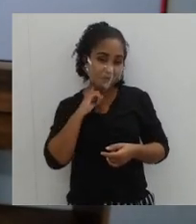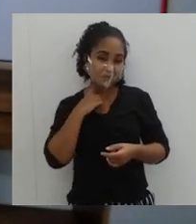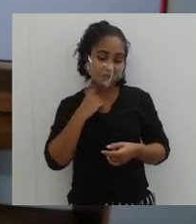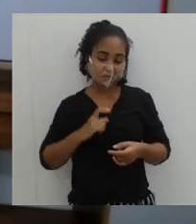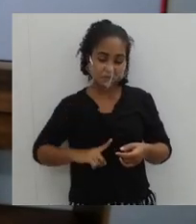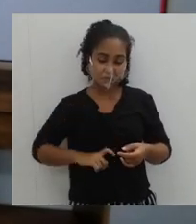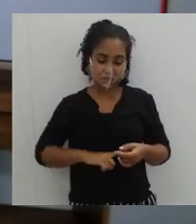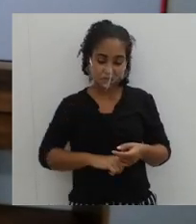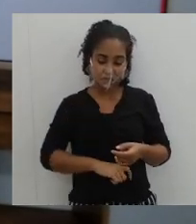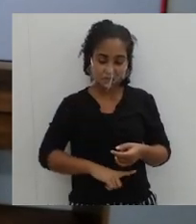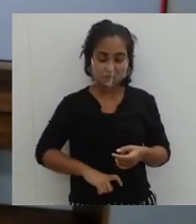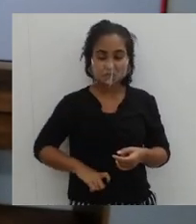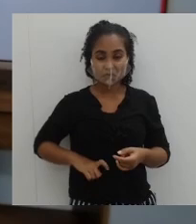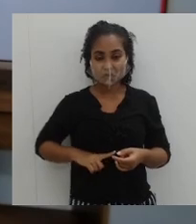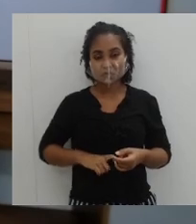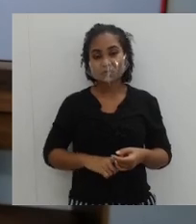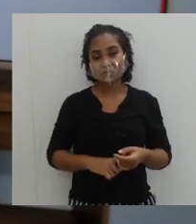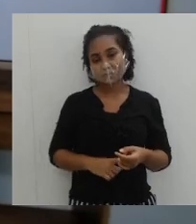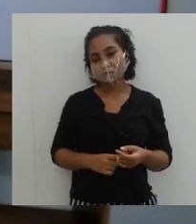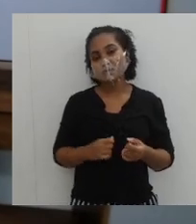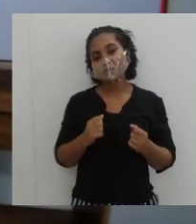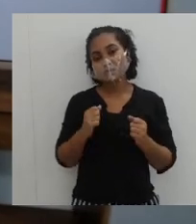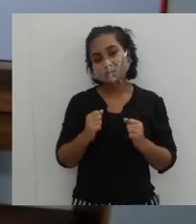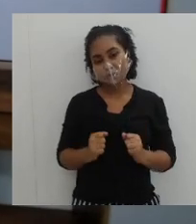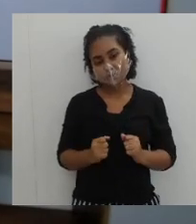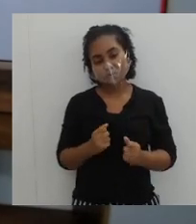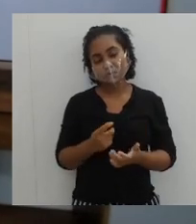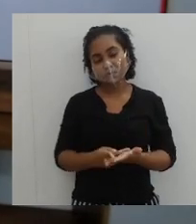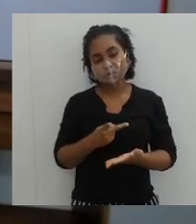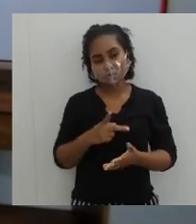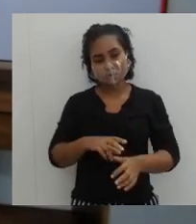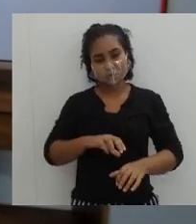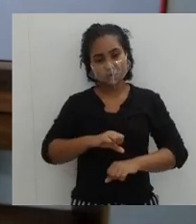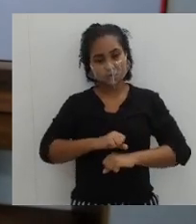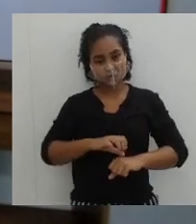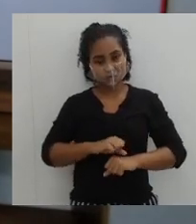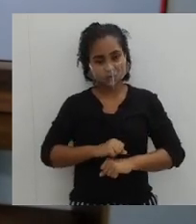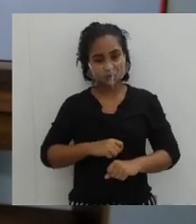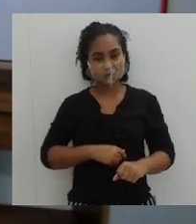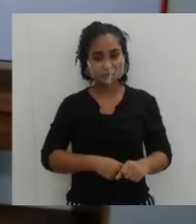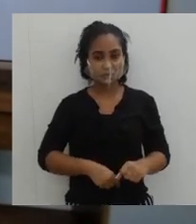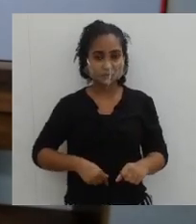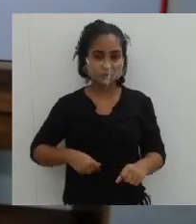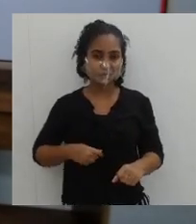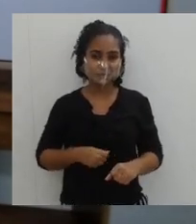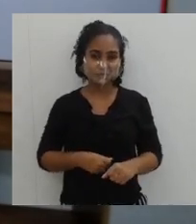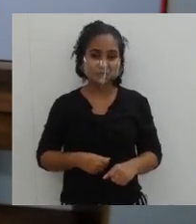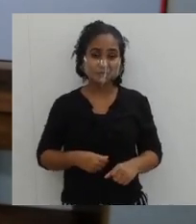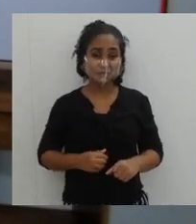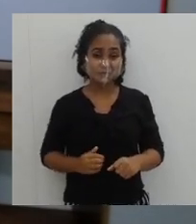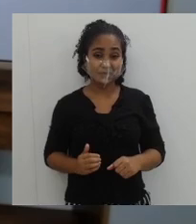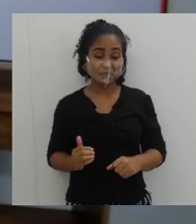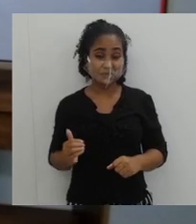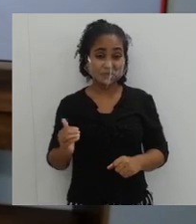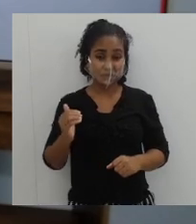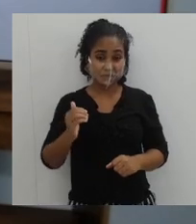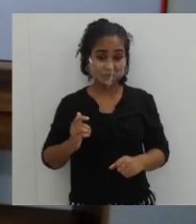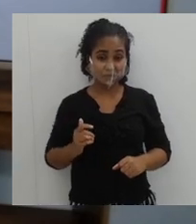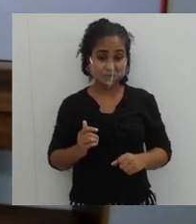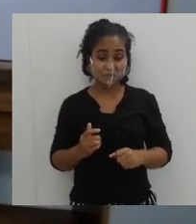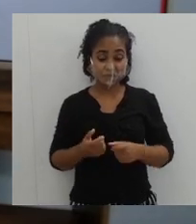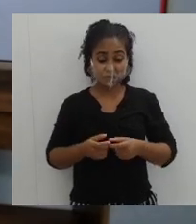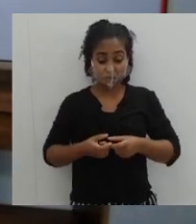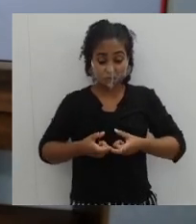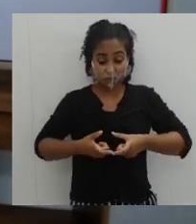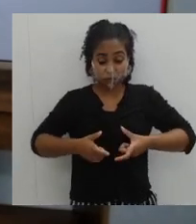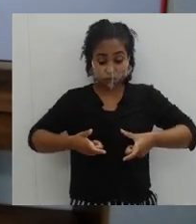pode adquirir a ascaridíase. Então, algo muito interessante é que vermes adultos de Ascaris lumbricoides, em